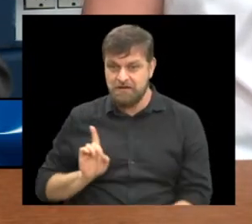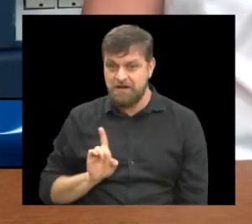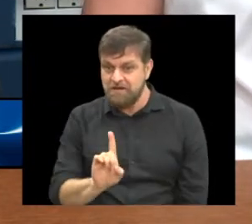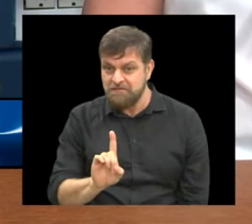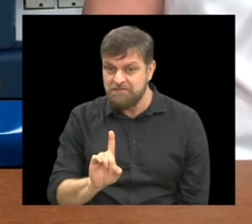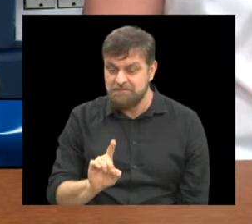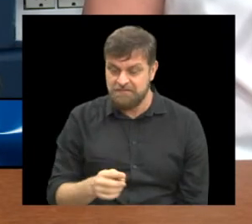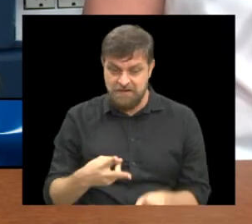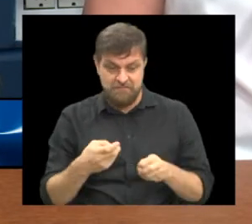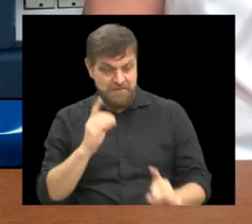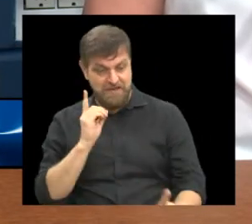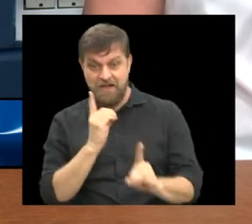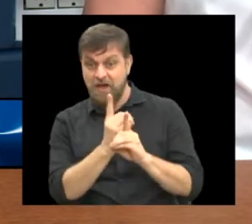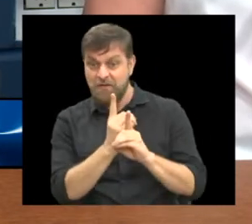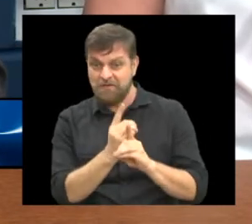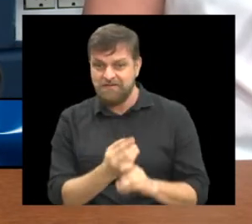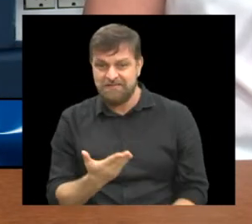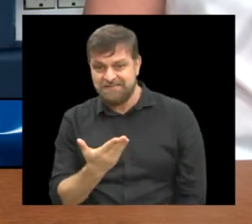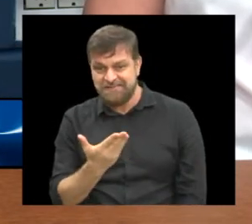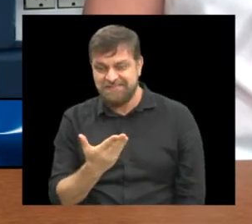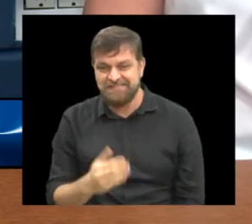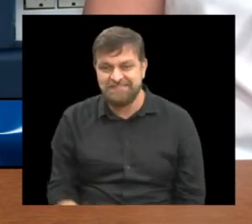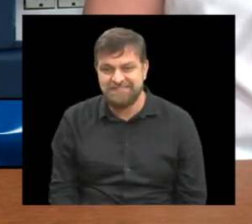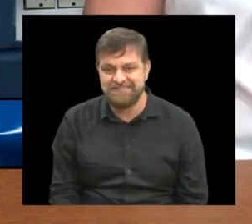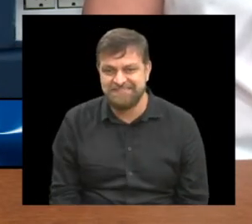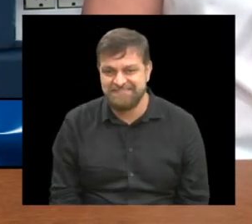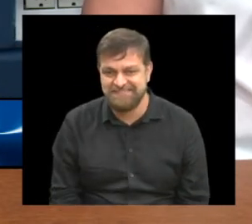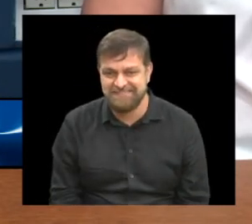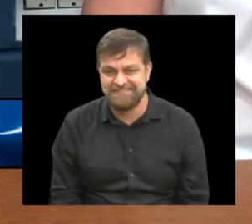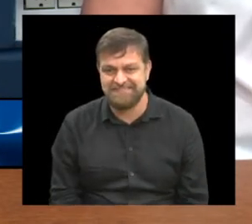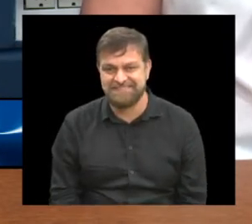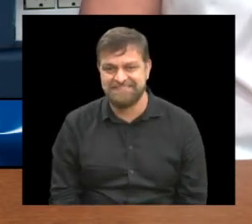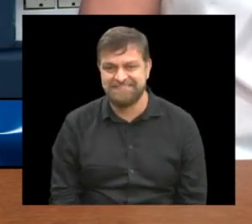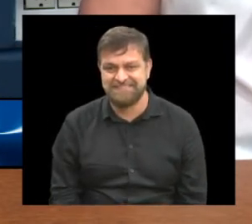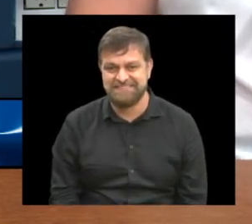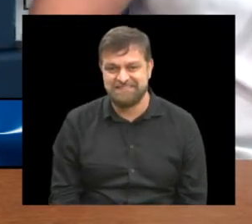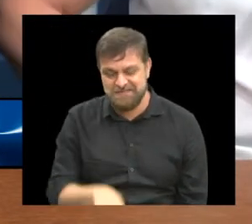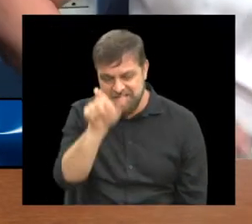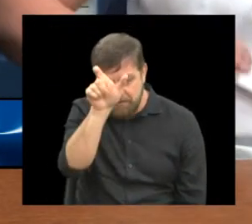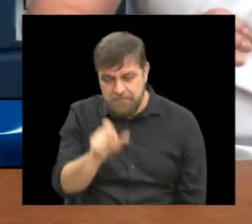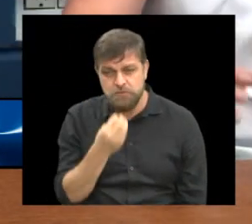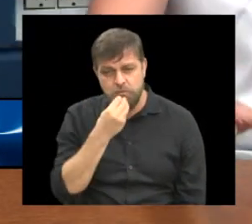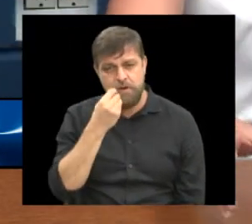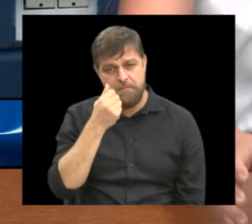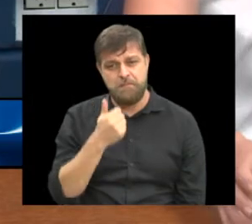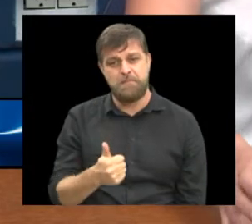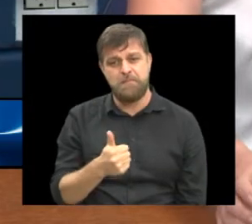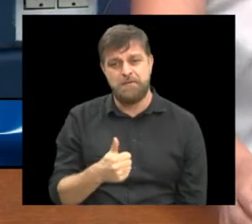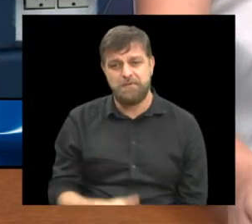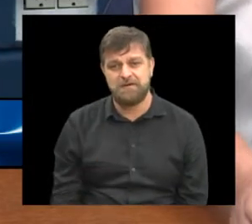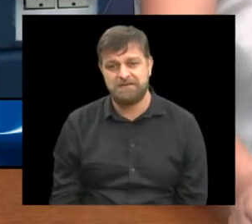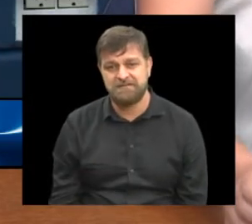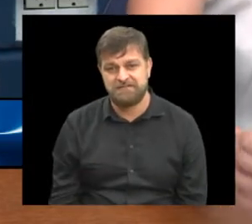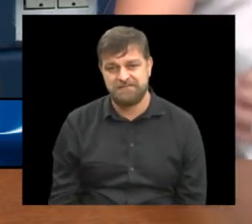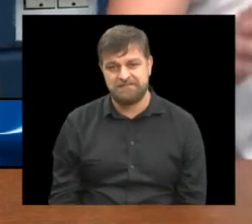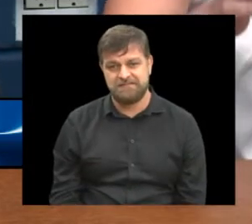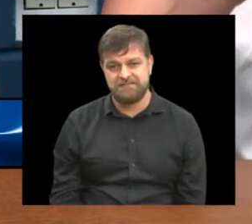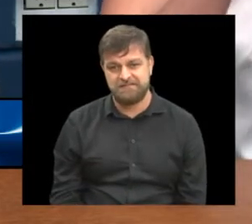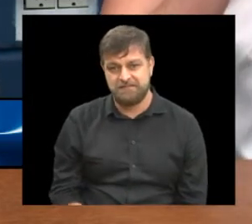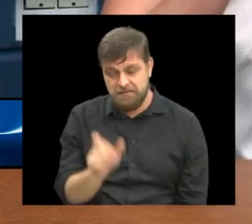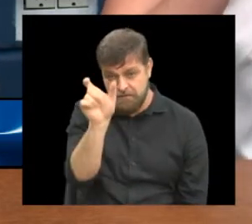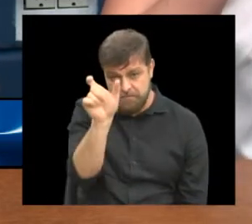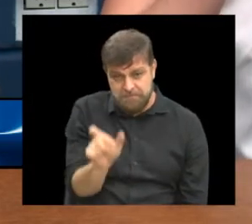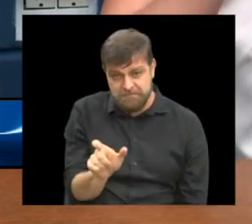gratidão que eu tenho por esse rapaz. Ele é uma pessoa assim do bem, uma pessoa